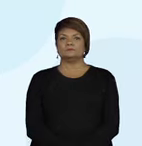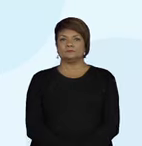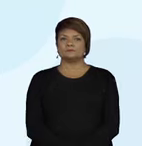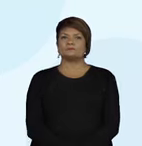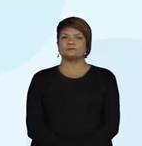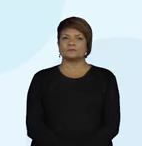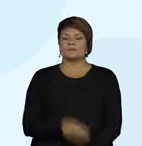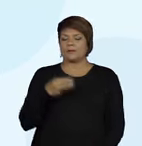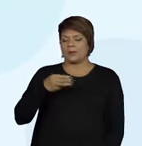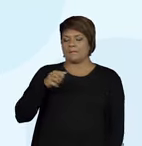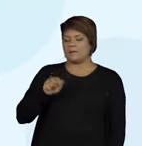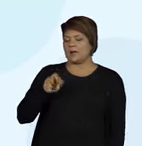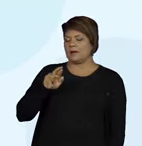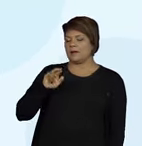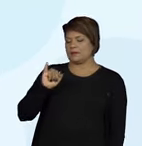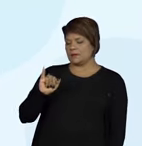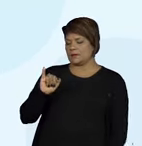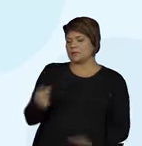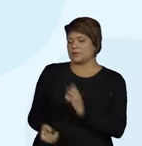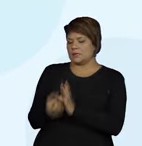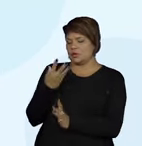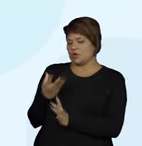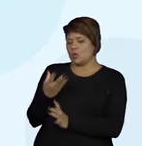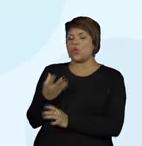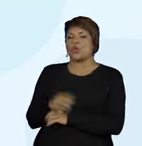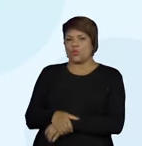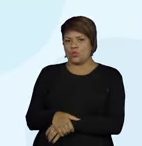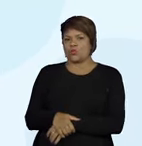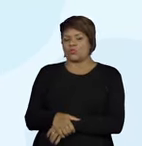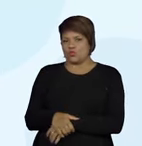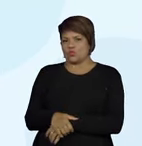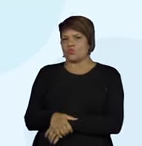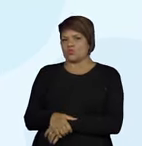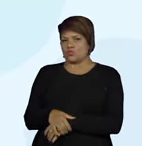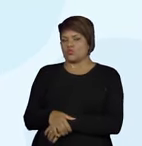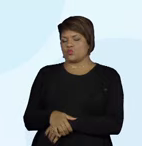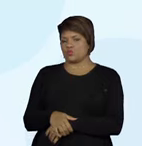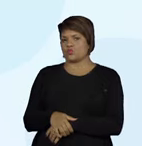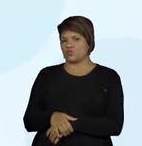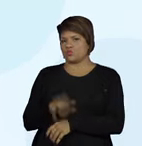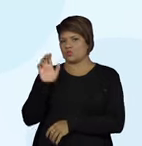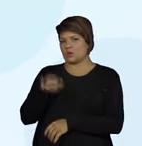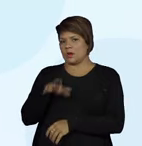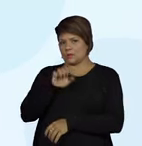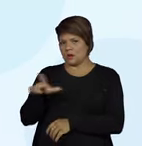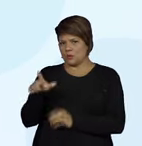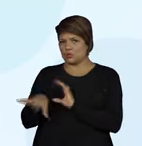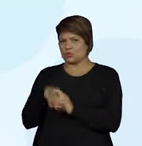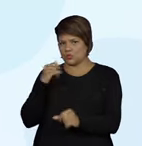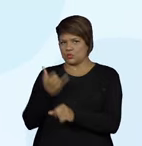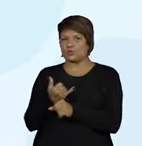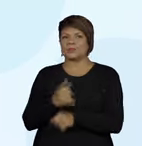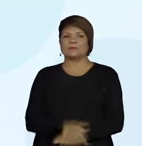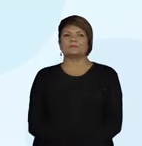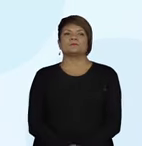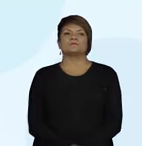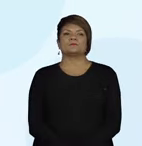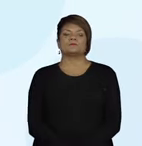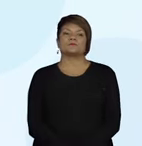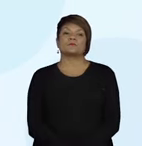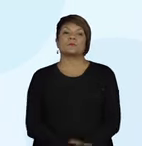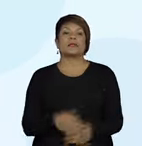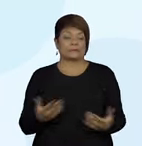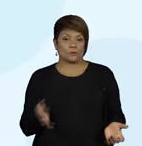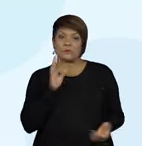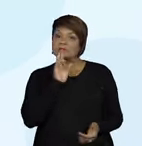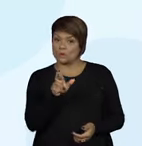da Mari Fulfaro quando criou o canal dela no YouTube, certo? Pode ler, professora? Ele